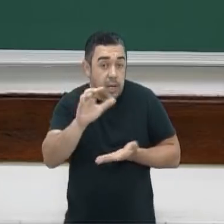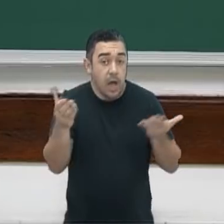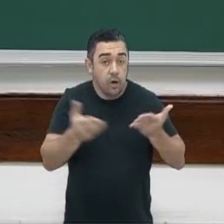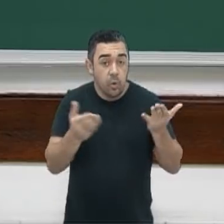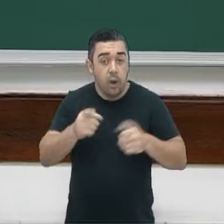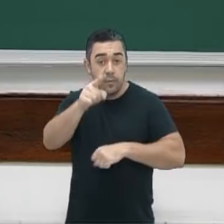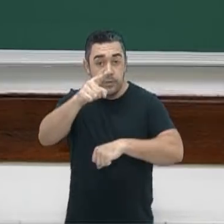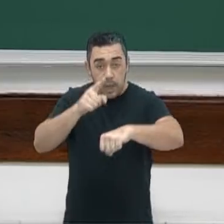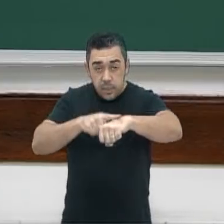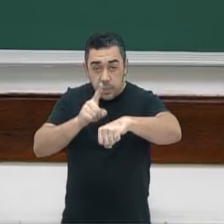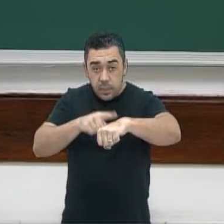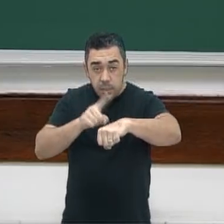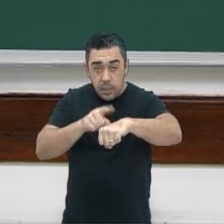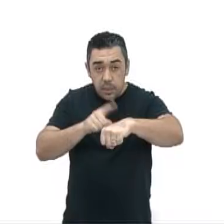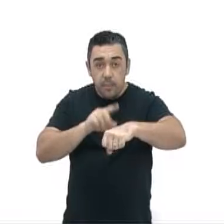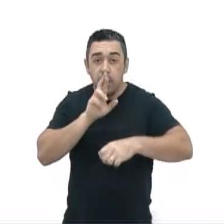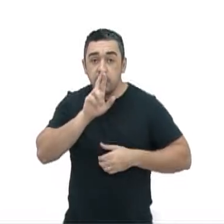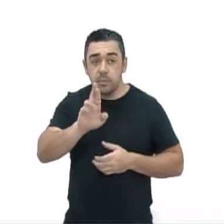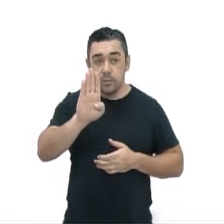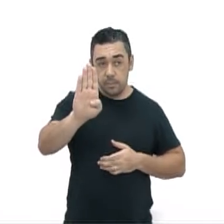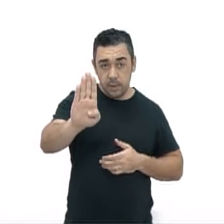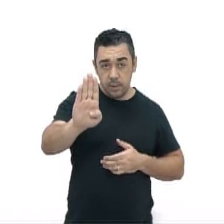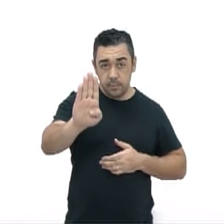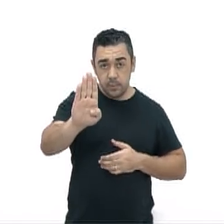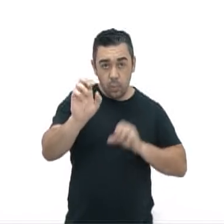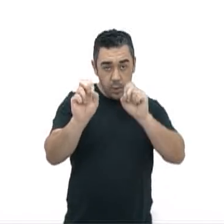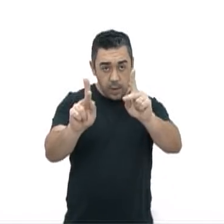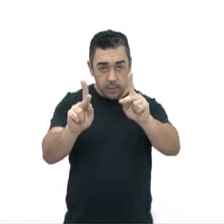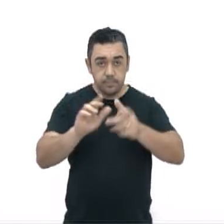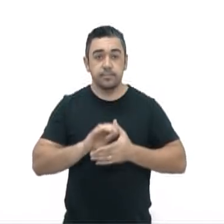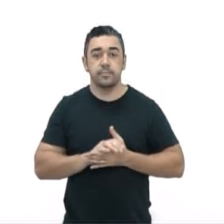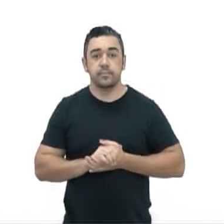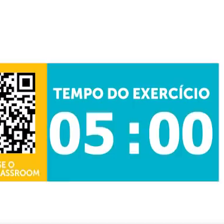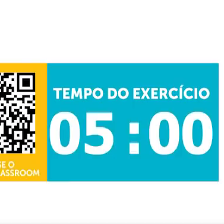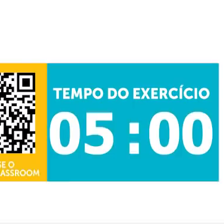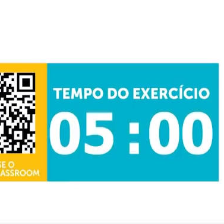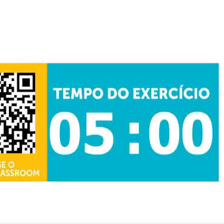vai dar mais um tempinho para vocês pensarem na letra B, ok?